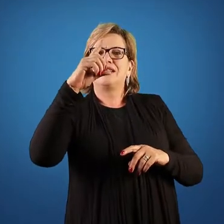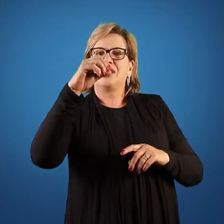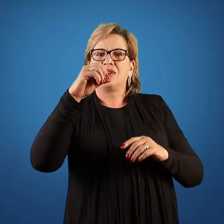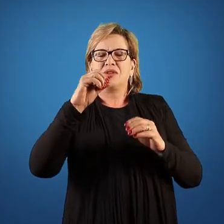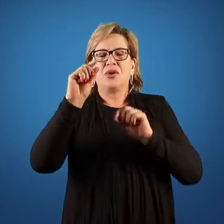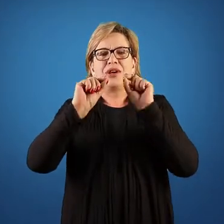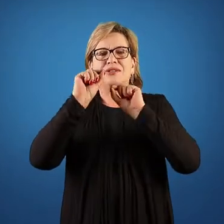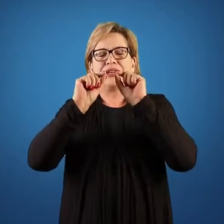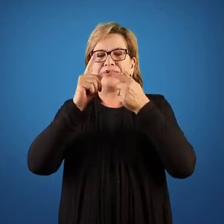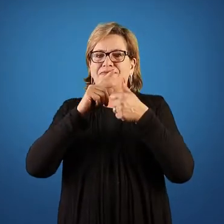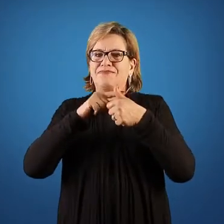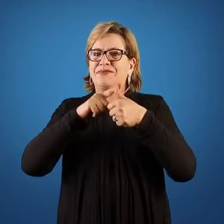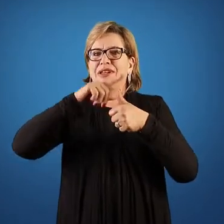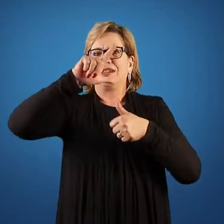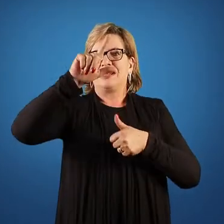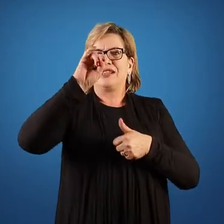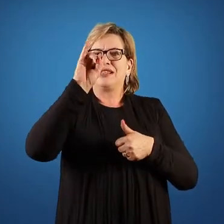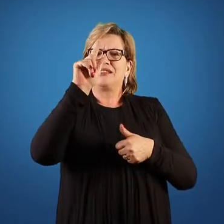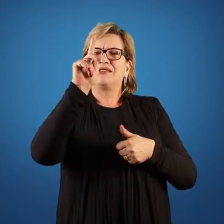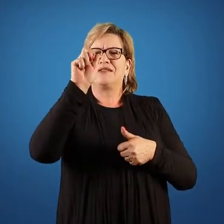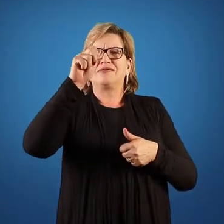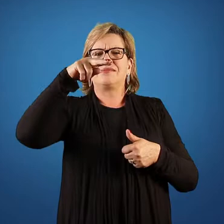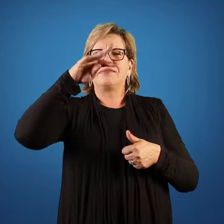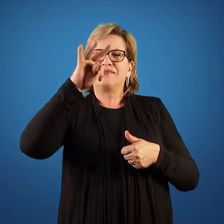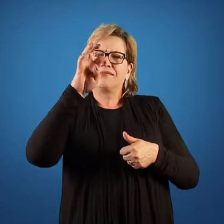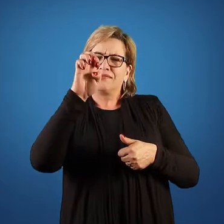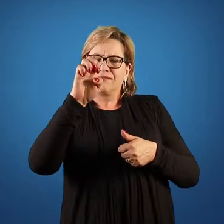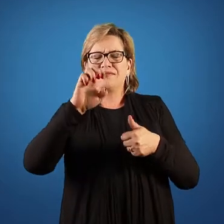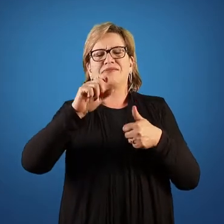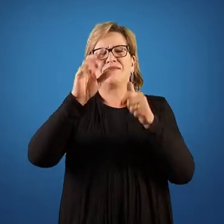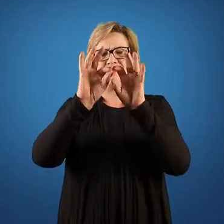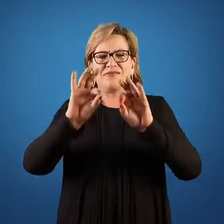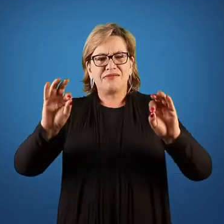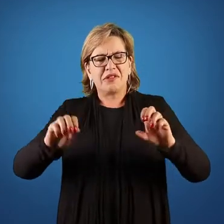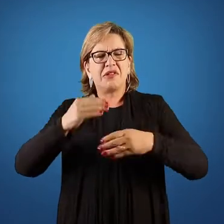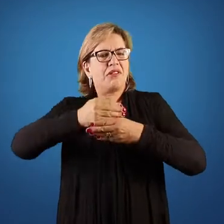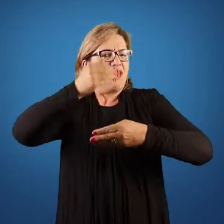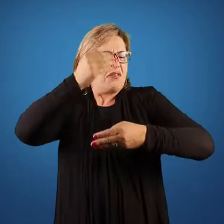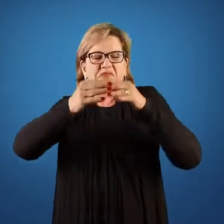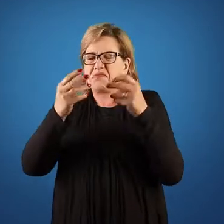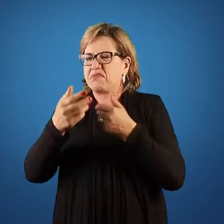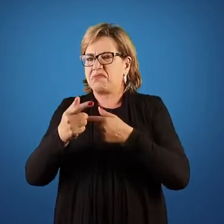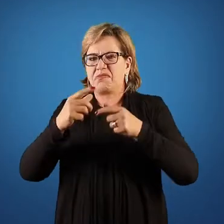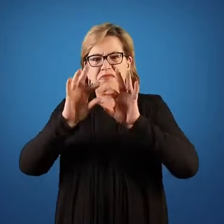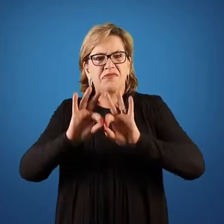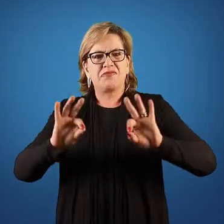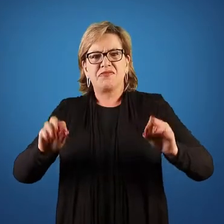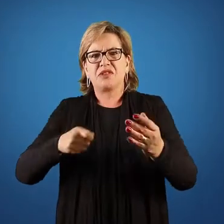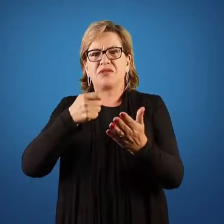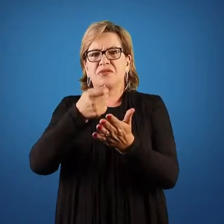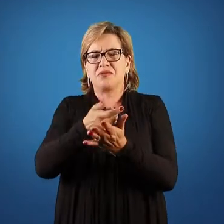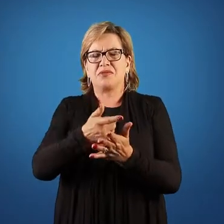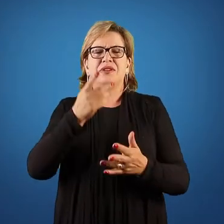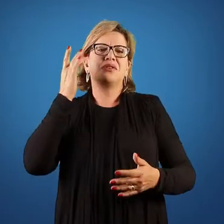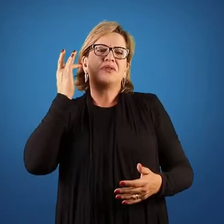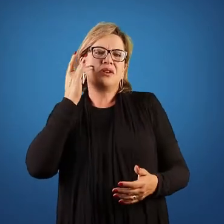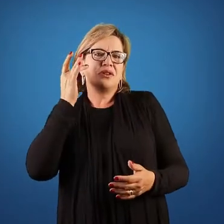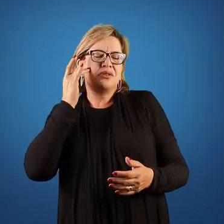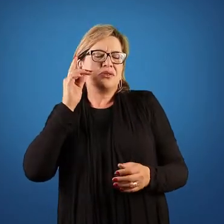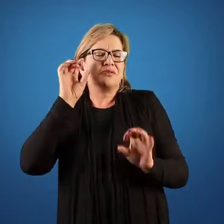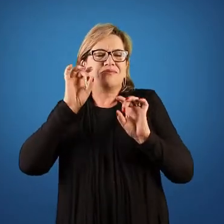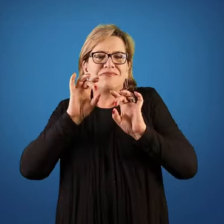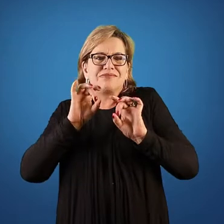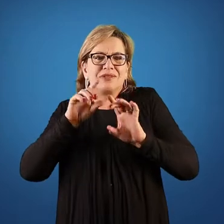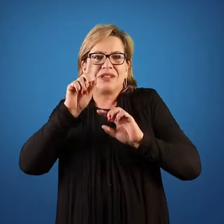de liga net que pode ser encontrado em qualquer casa de tecidos. Esse azul, especificamente, é um tecido de liga net